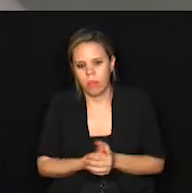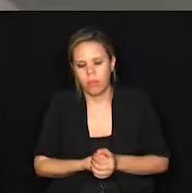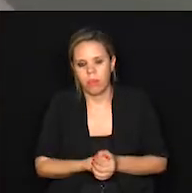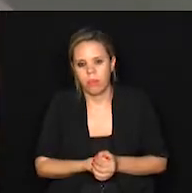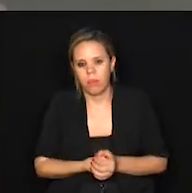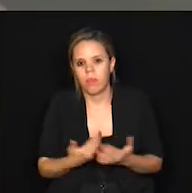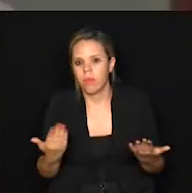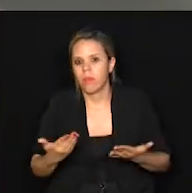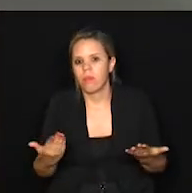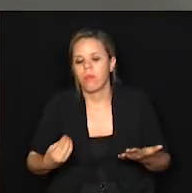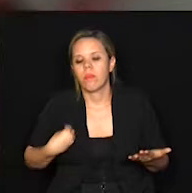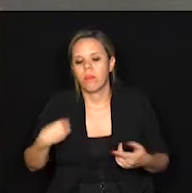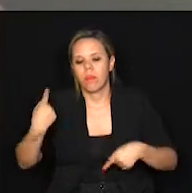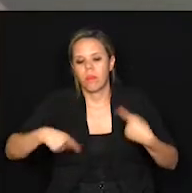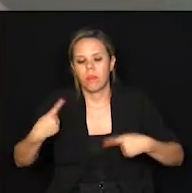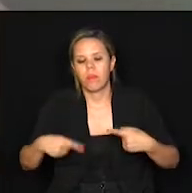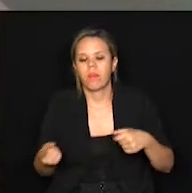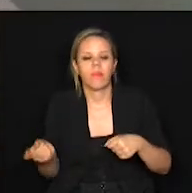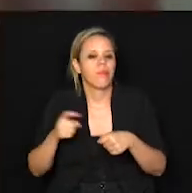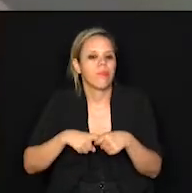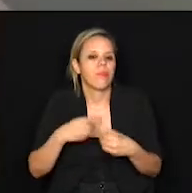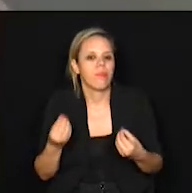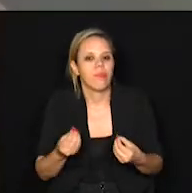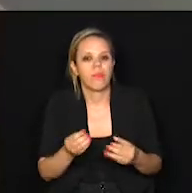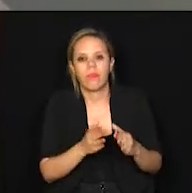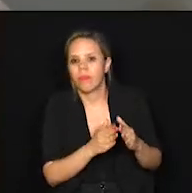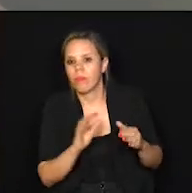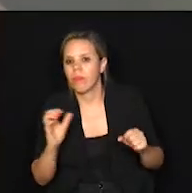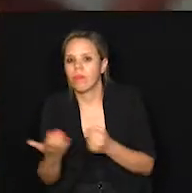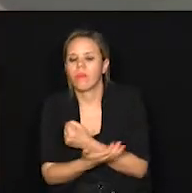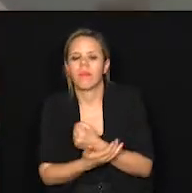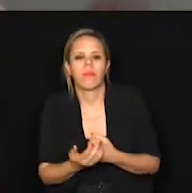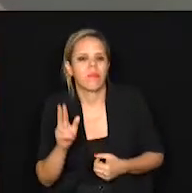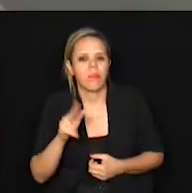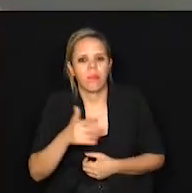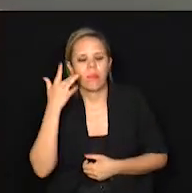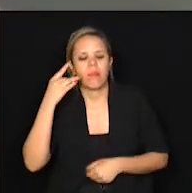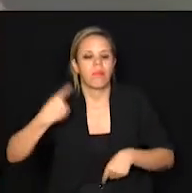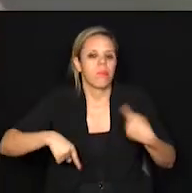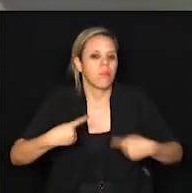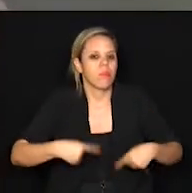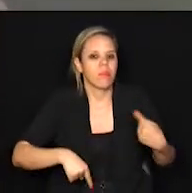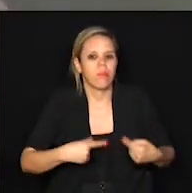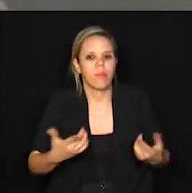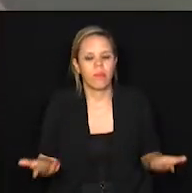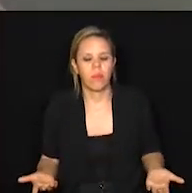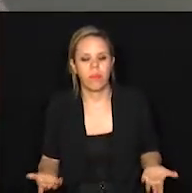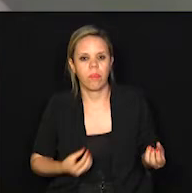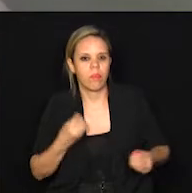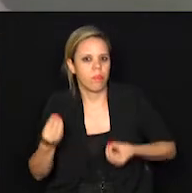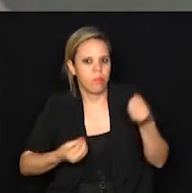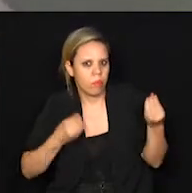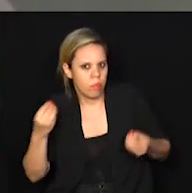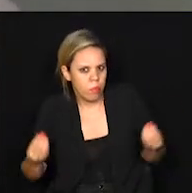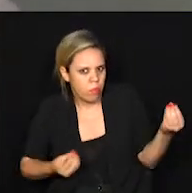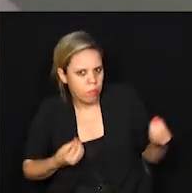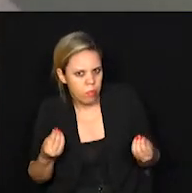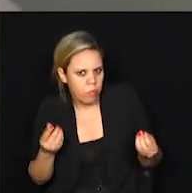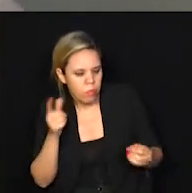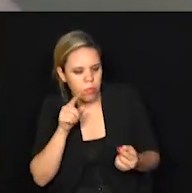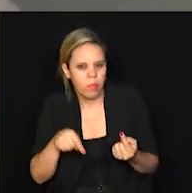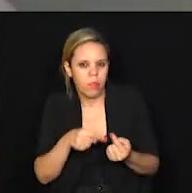questão. Eu queria, então, passar agora a palavra para o Ailton, que representa o Conselho Tutelar da região Noroeste. Nós convidamos todos